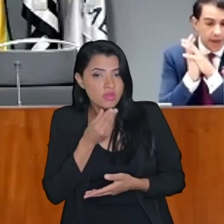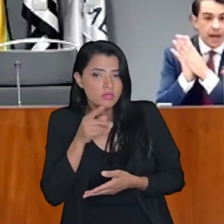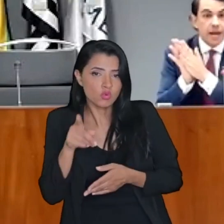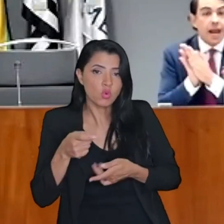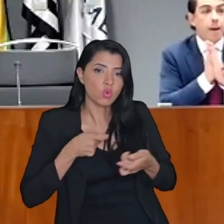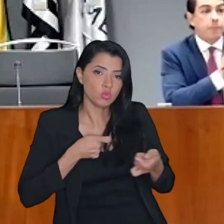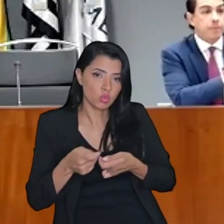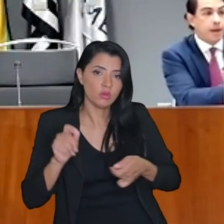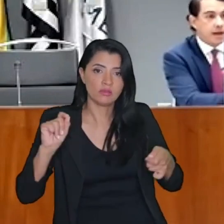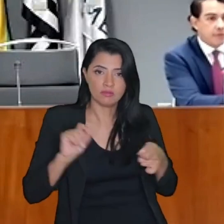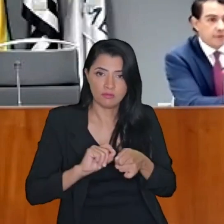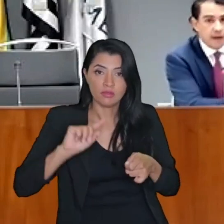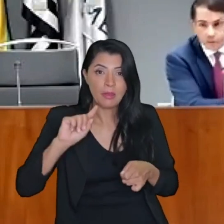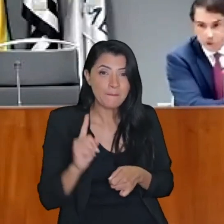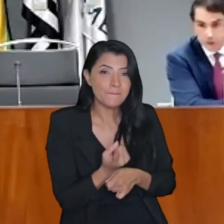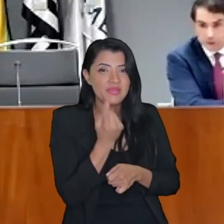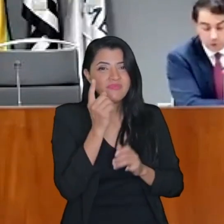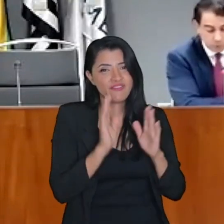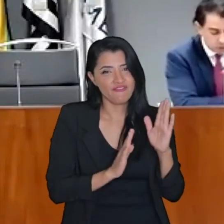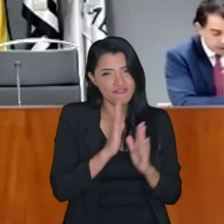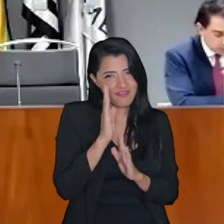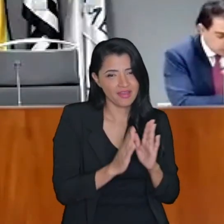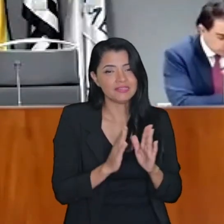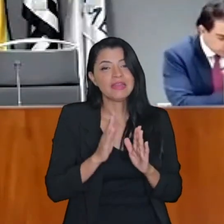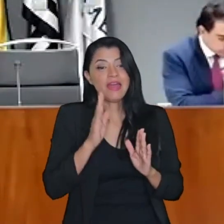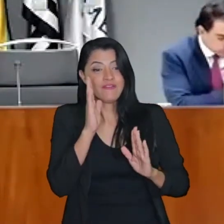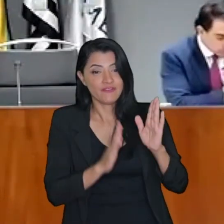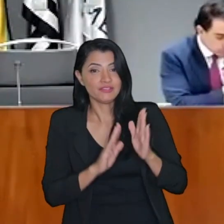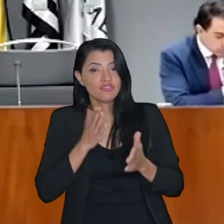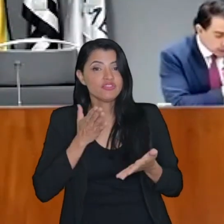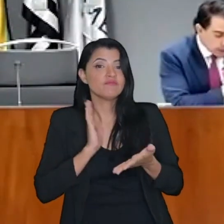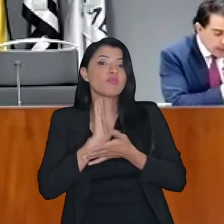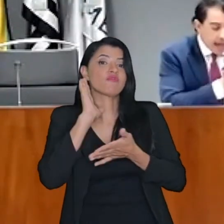realiza na primeira fase, ou seja, na fase de homologação,